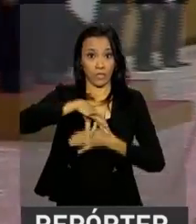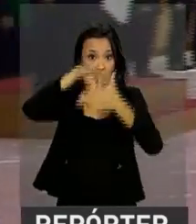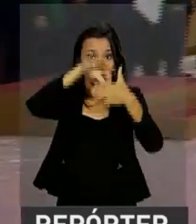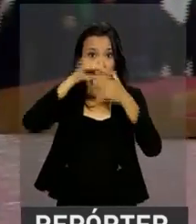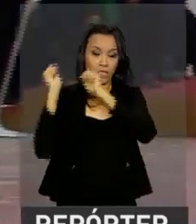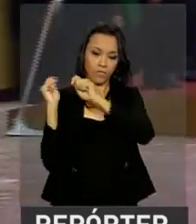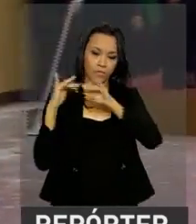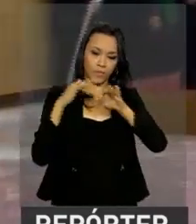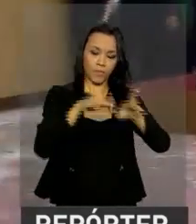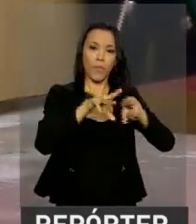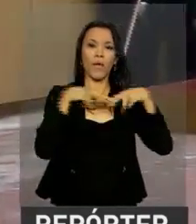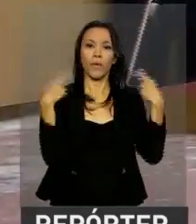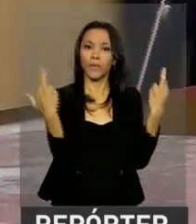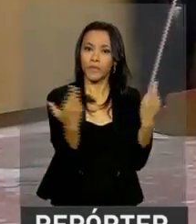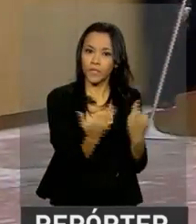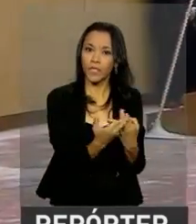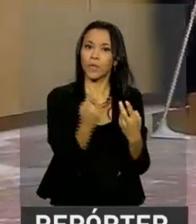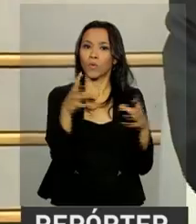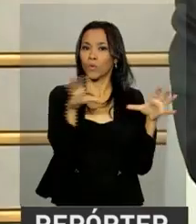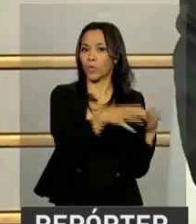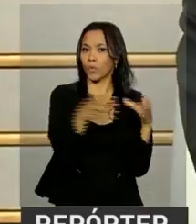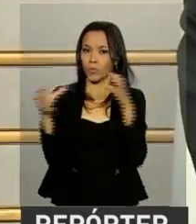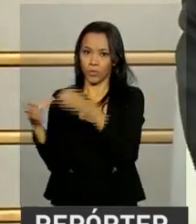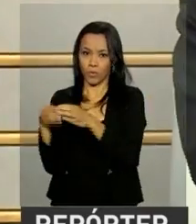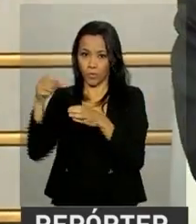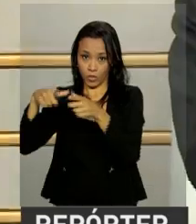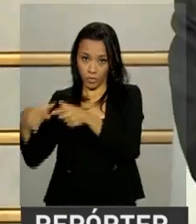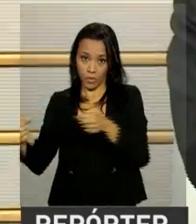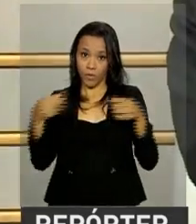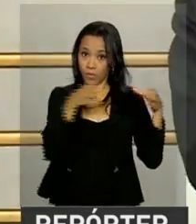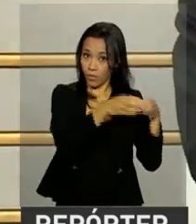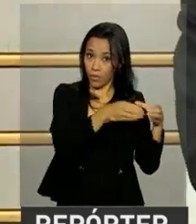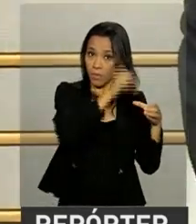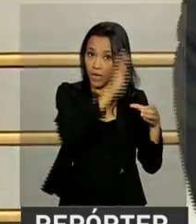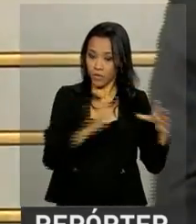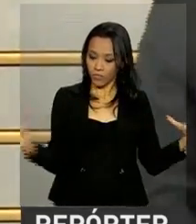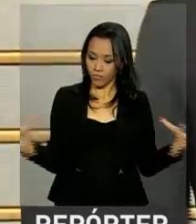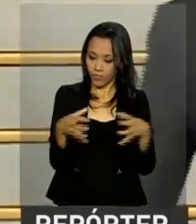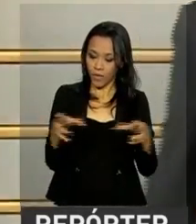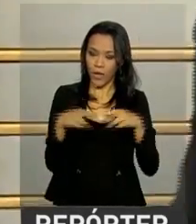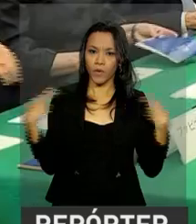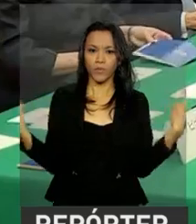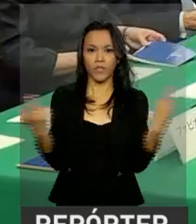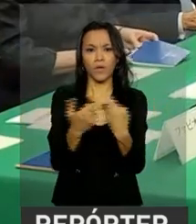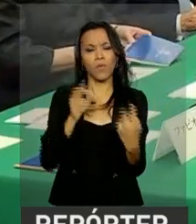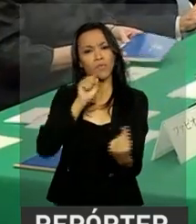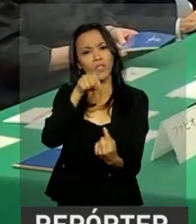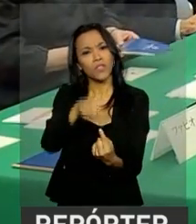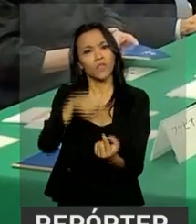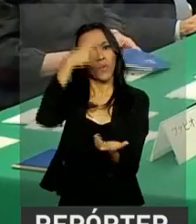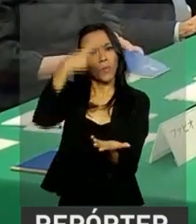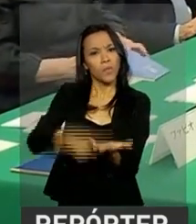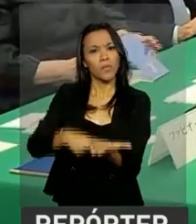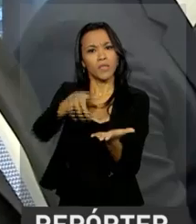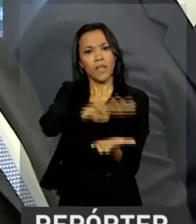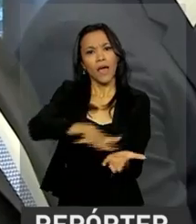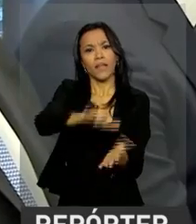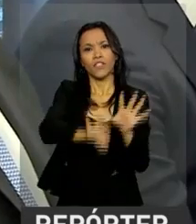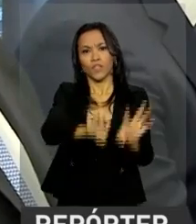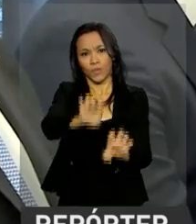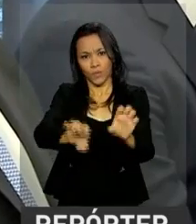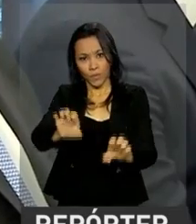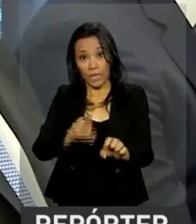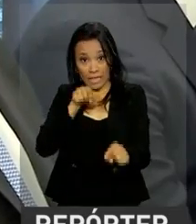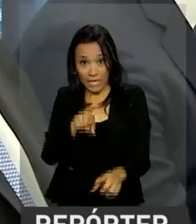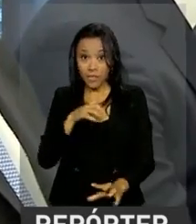de trabalho com as equipes dos dois países. Foi assinado um acordo de cooperação para promover investimentos em infraestrutura.